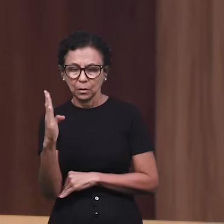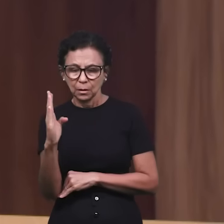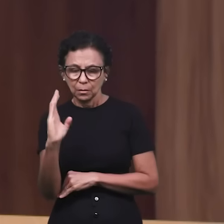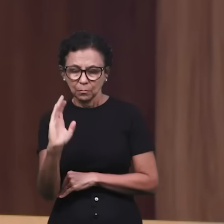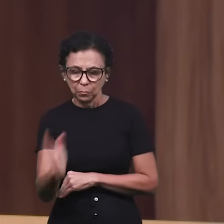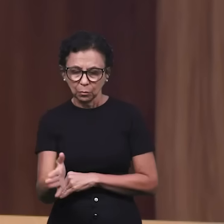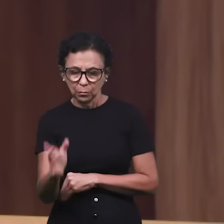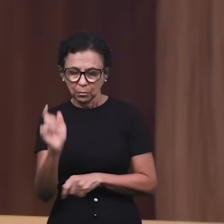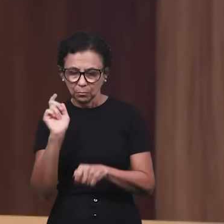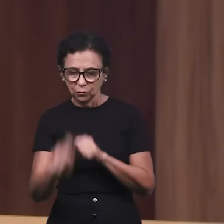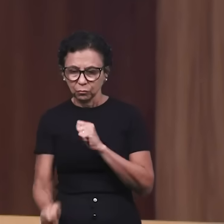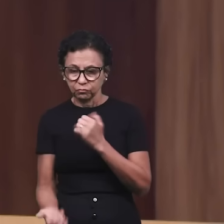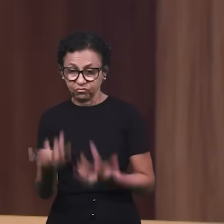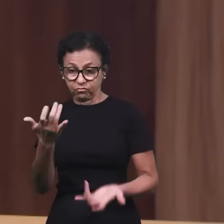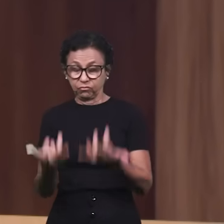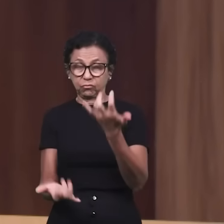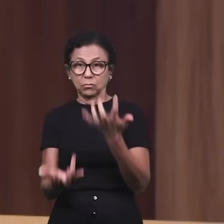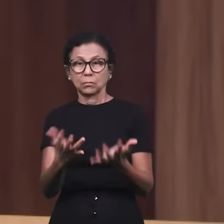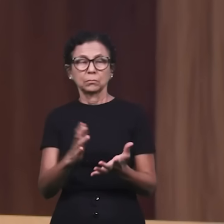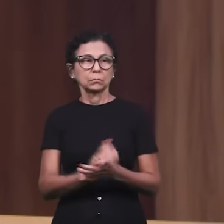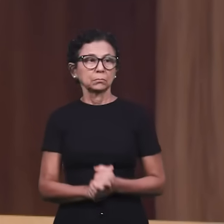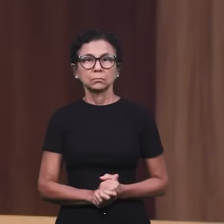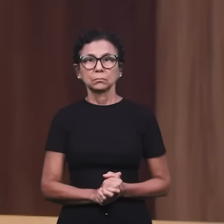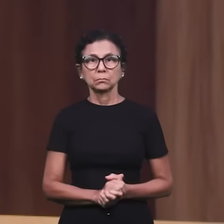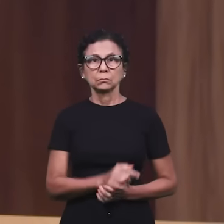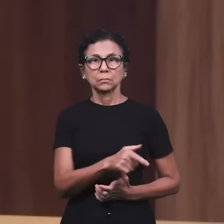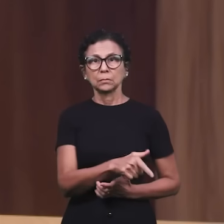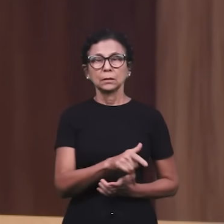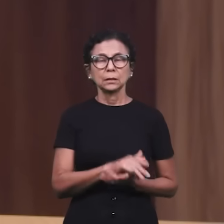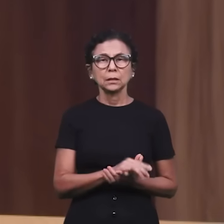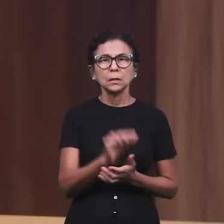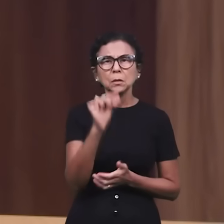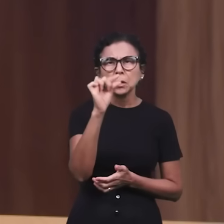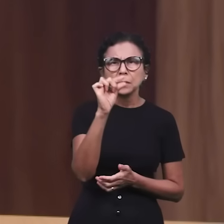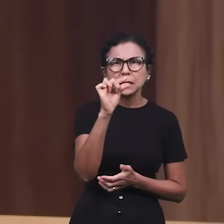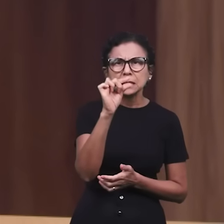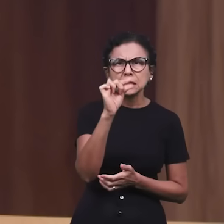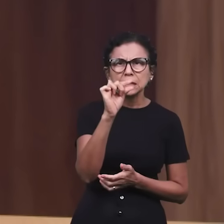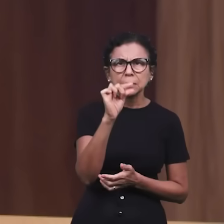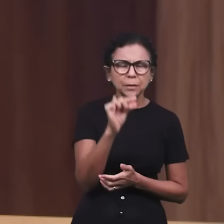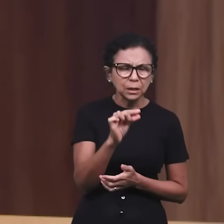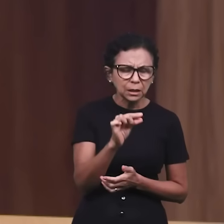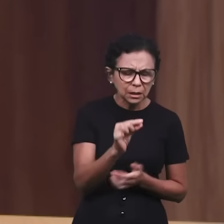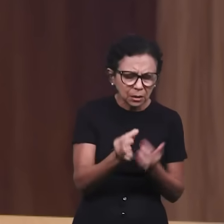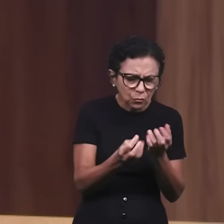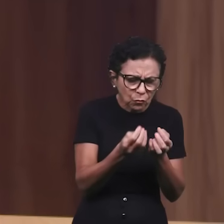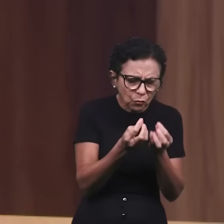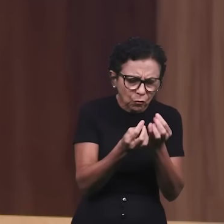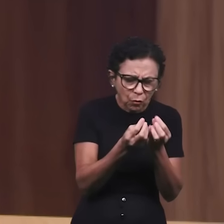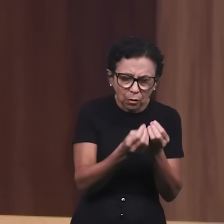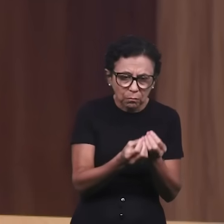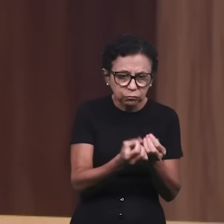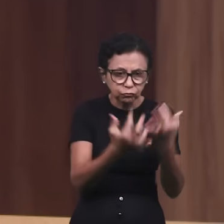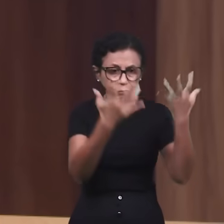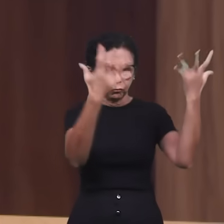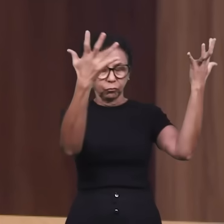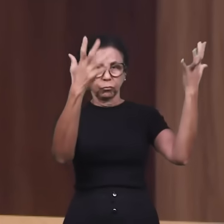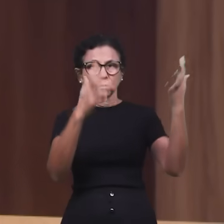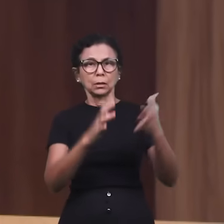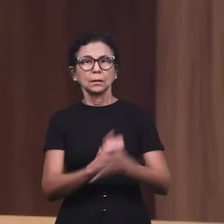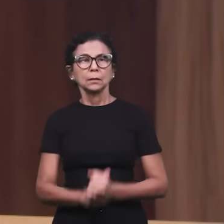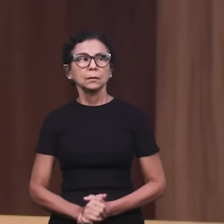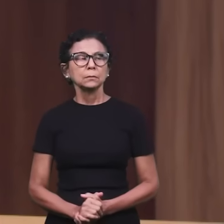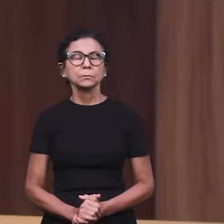que esquentam muito facilmente. É que é o carvão. Uma brasinha já pegou fogo. Às vezes um comentáriozinho que a pessoa